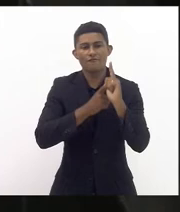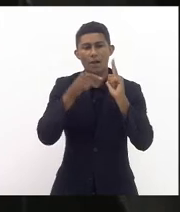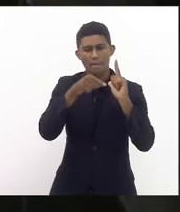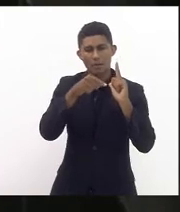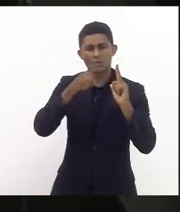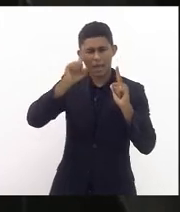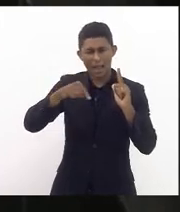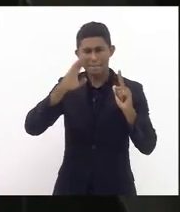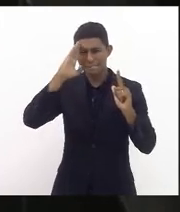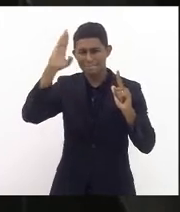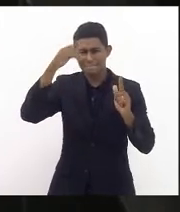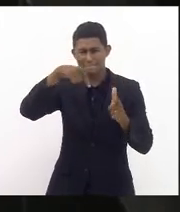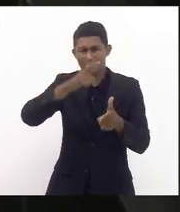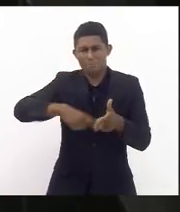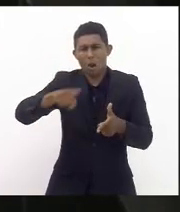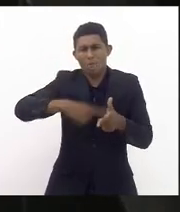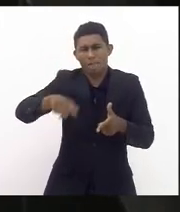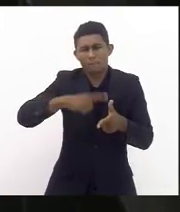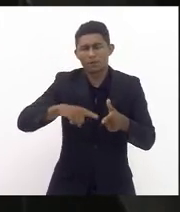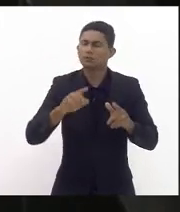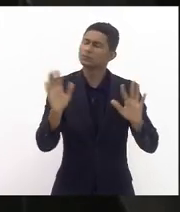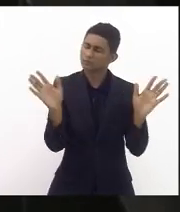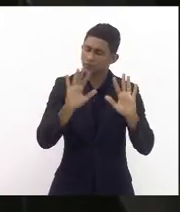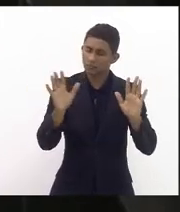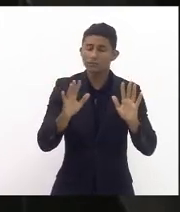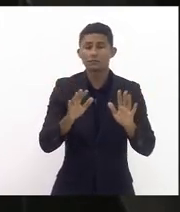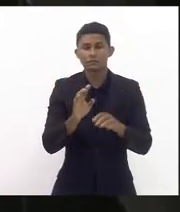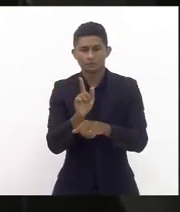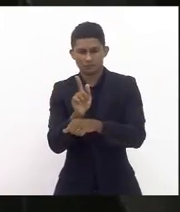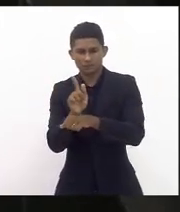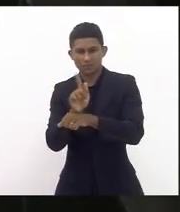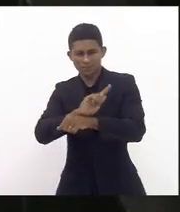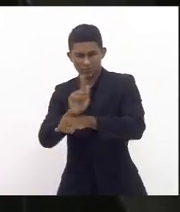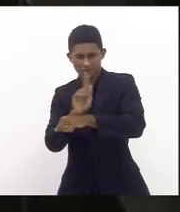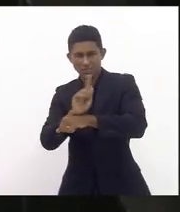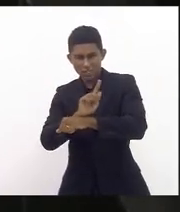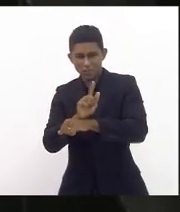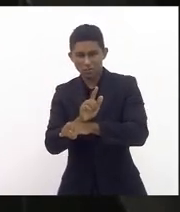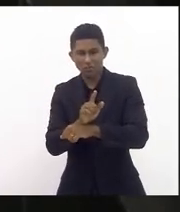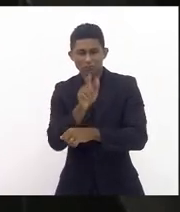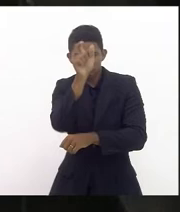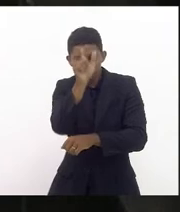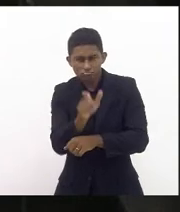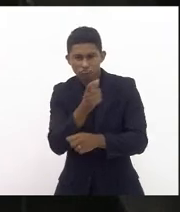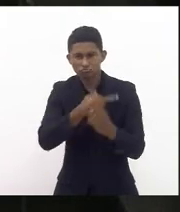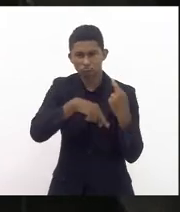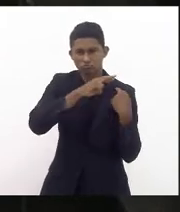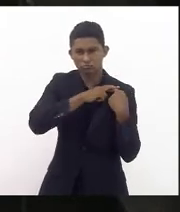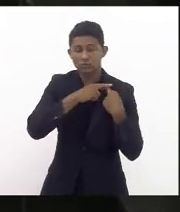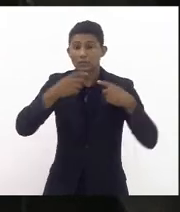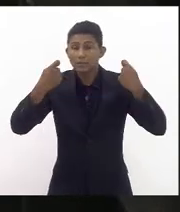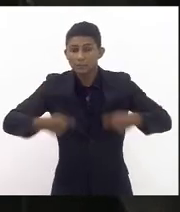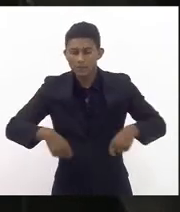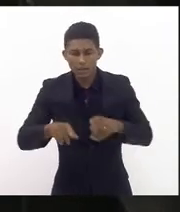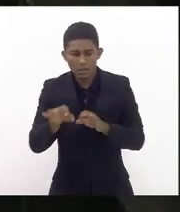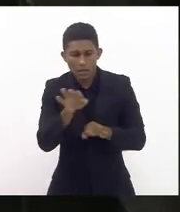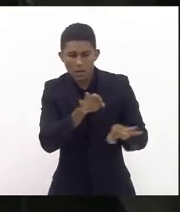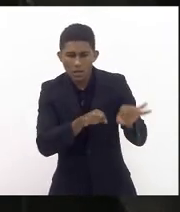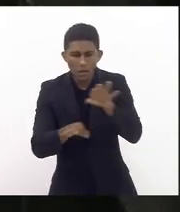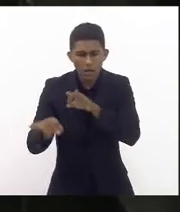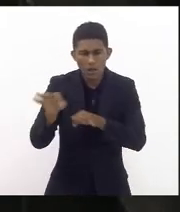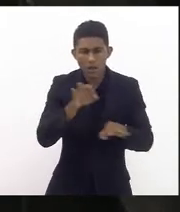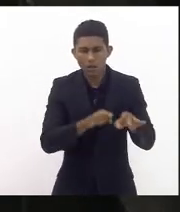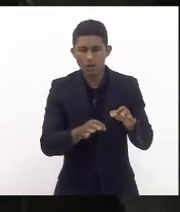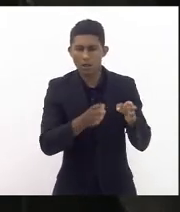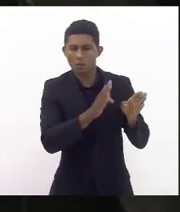É possível que o gestor, para superar certo constrangimento orçamentário, planeje de maneira organizada,